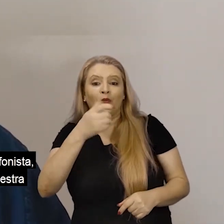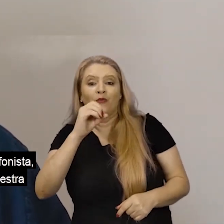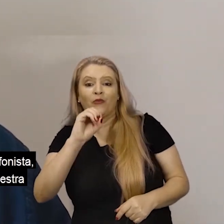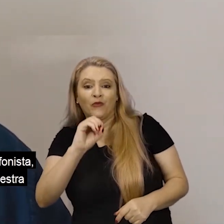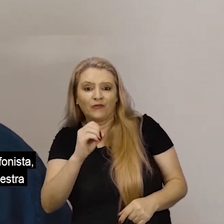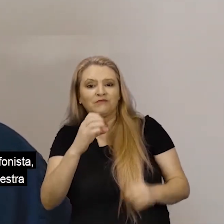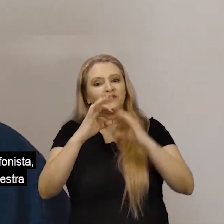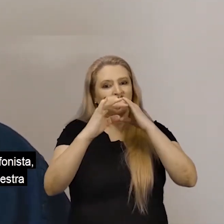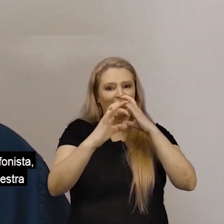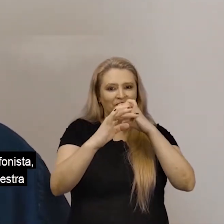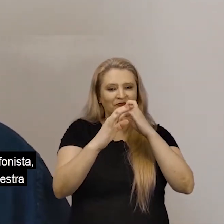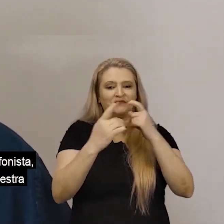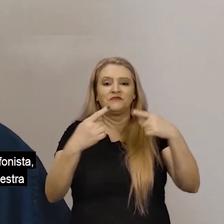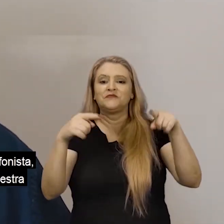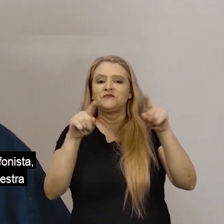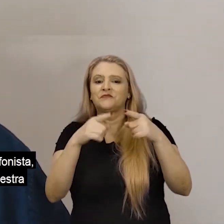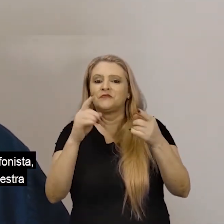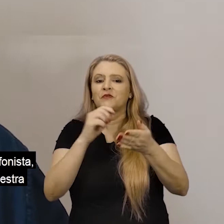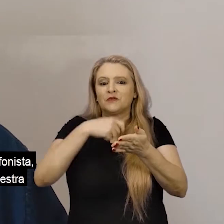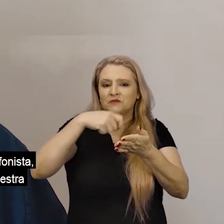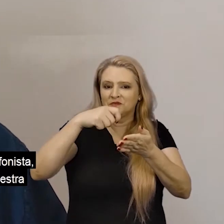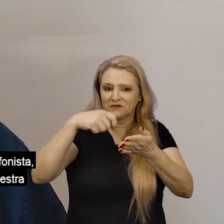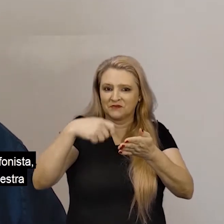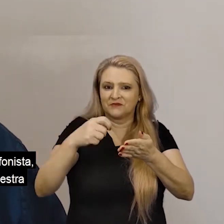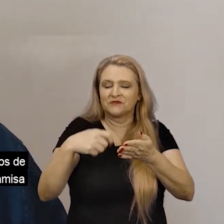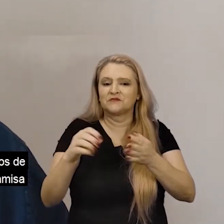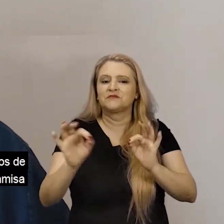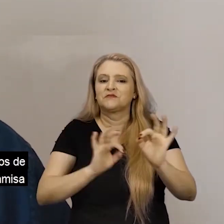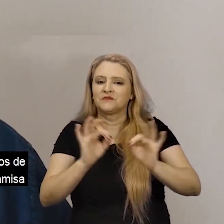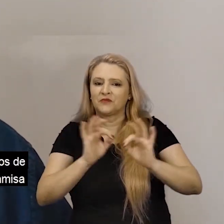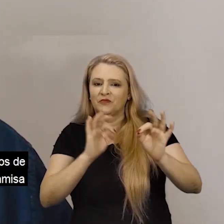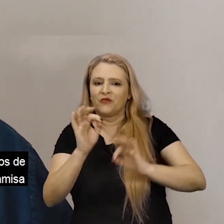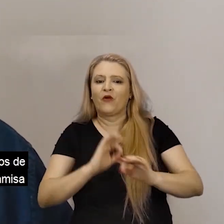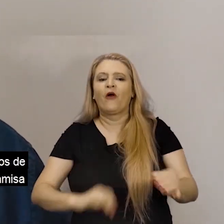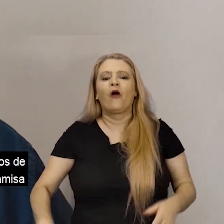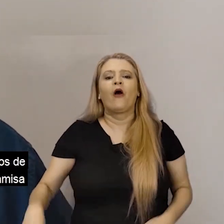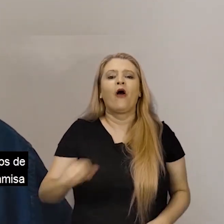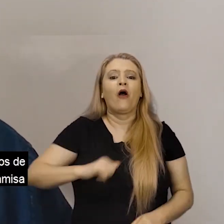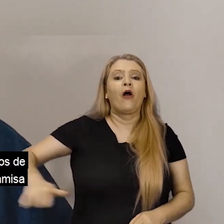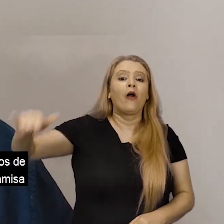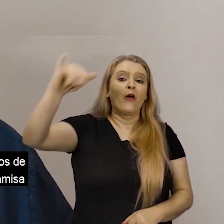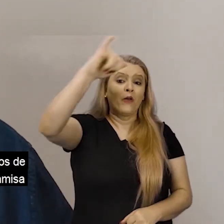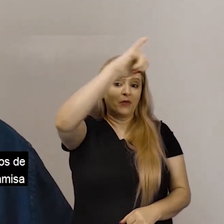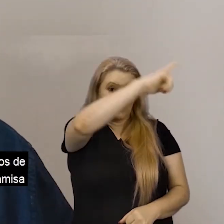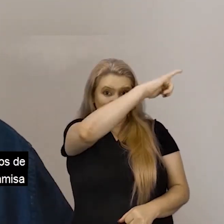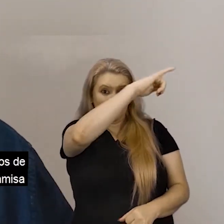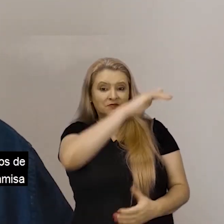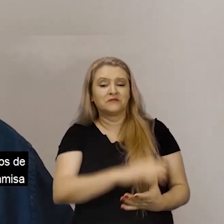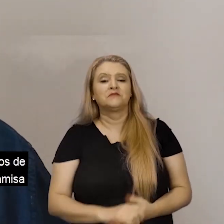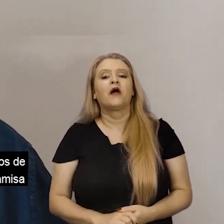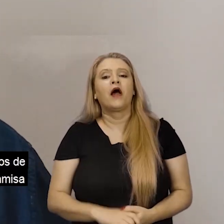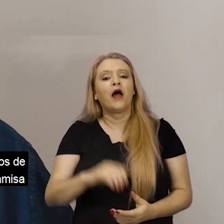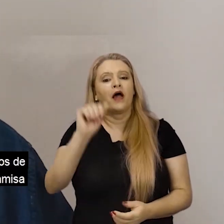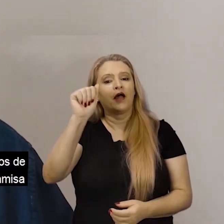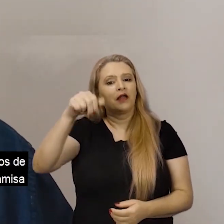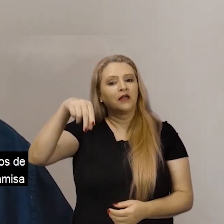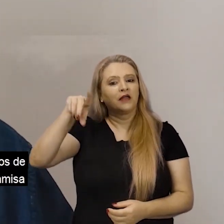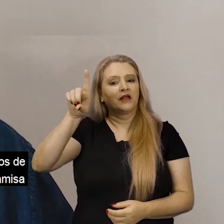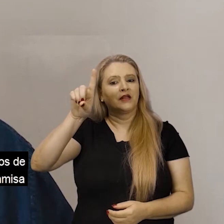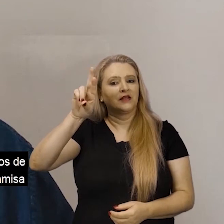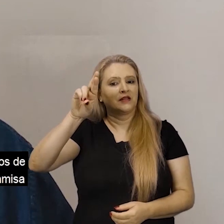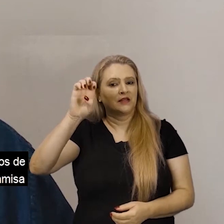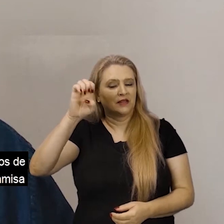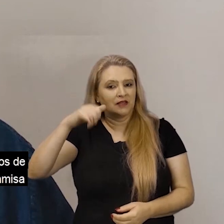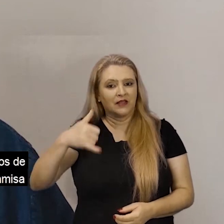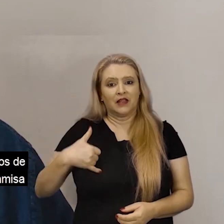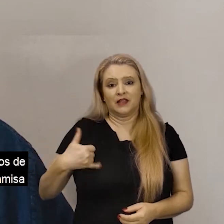saxofonista, compositor e arranjador e faço parte da Orquestra Voadora. André Ramos é branco, tem 39 anos de